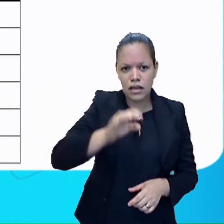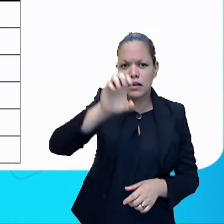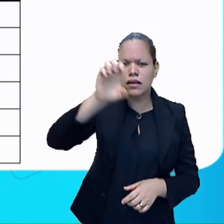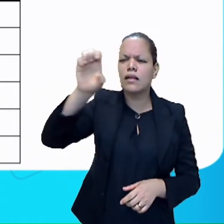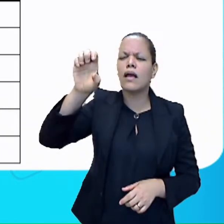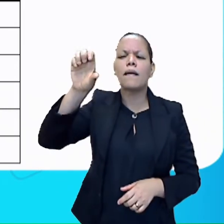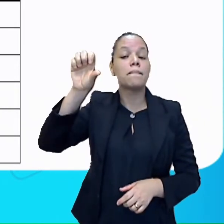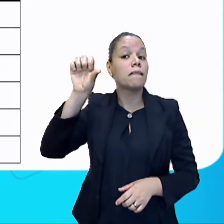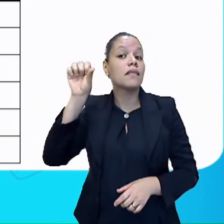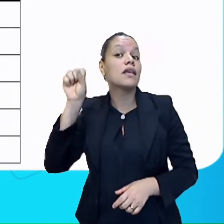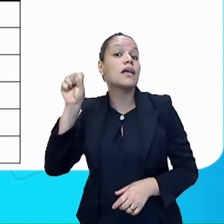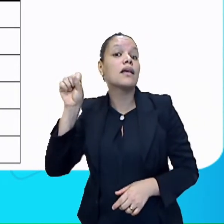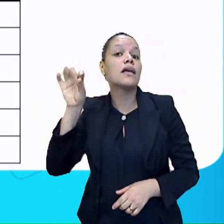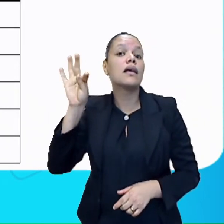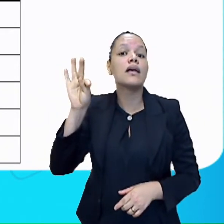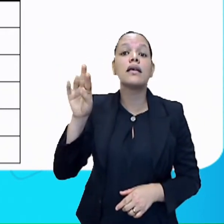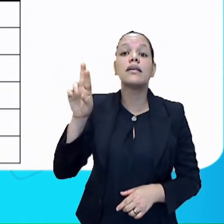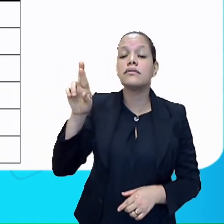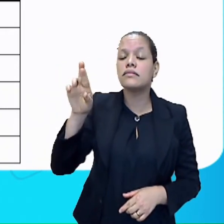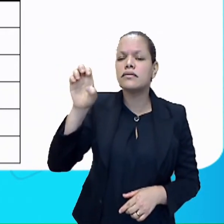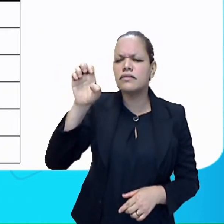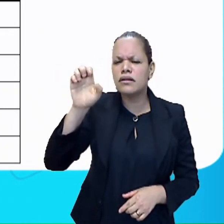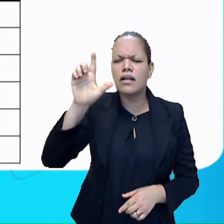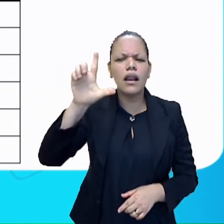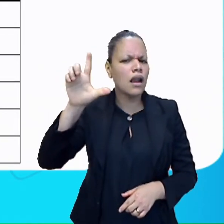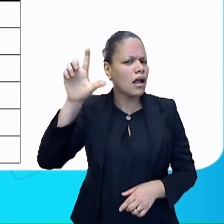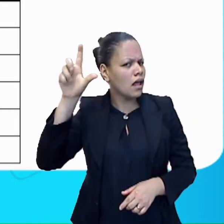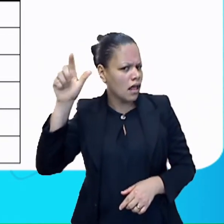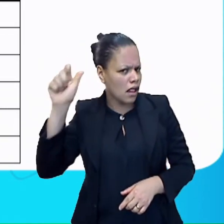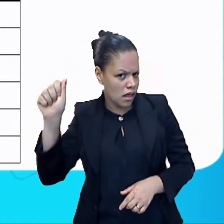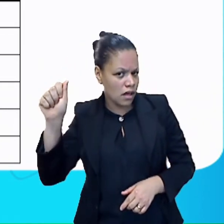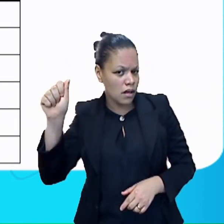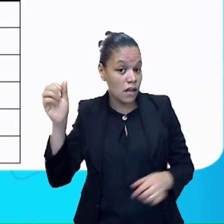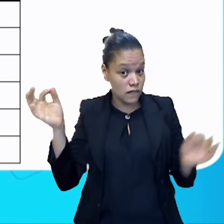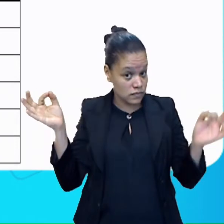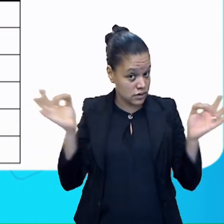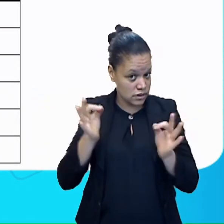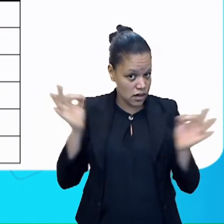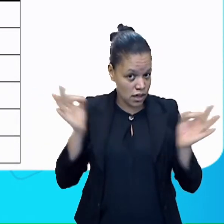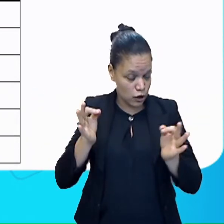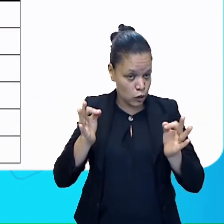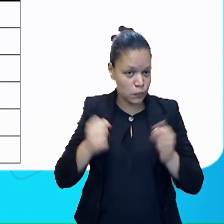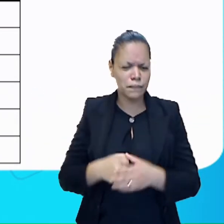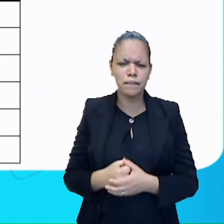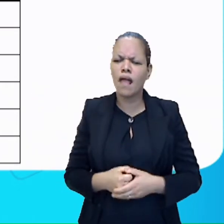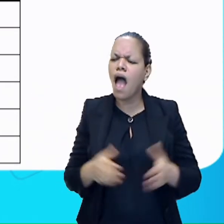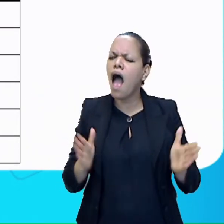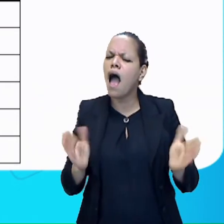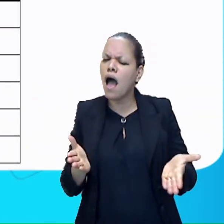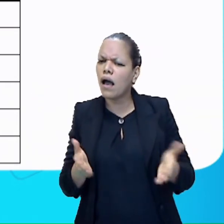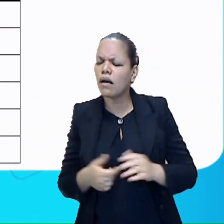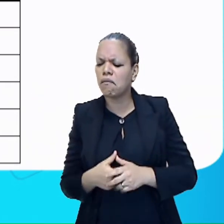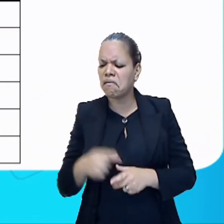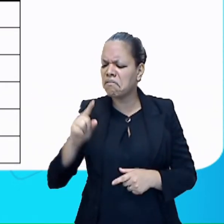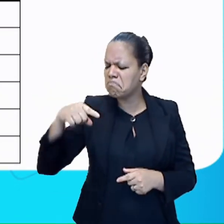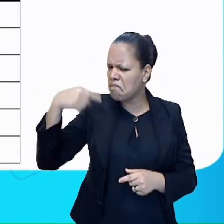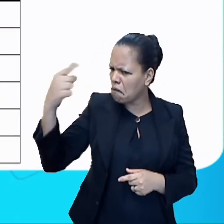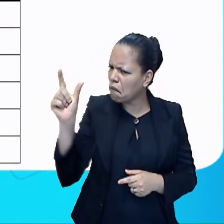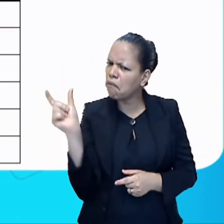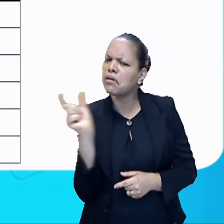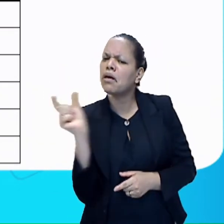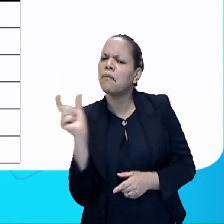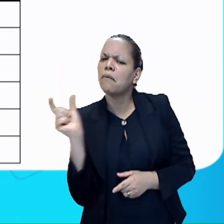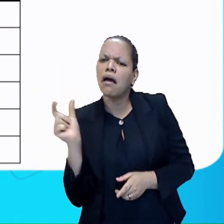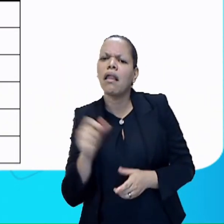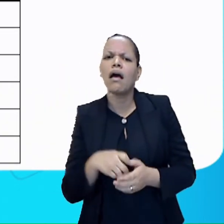é escrita, mesmo que a gente fale de uma forma diferente. Agora, estava. A gente, quando vai